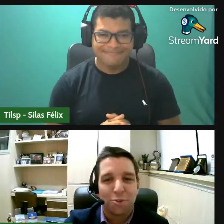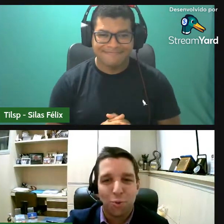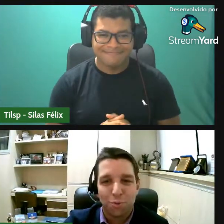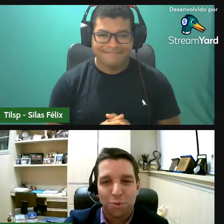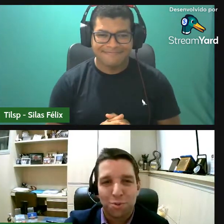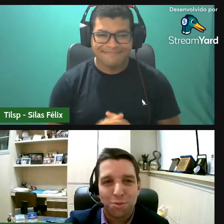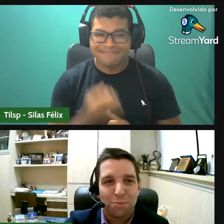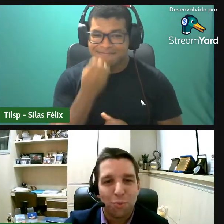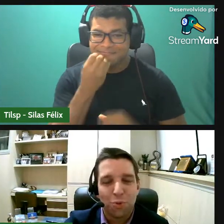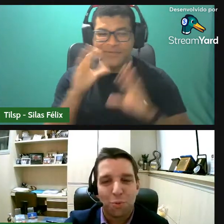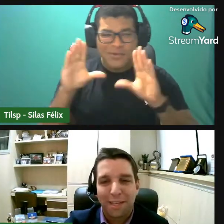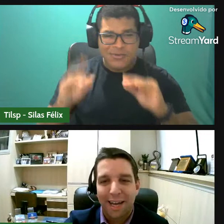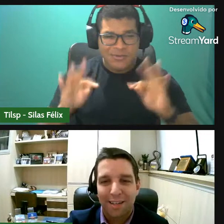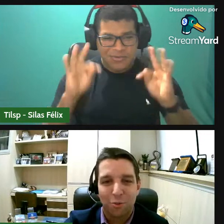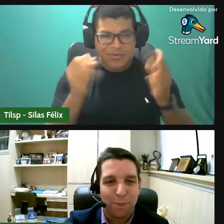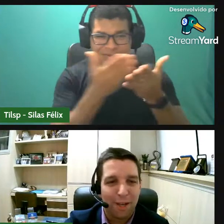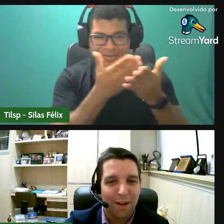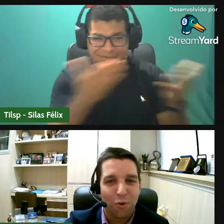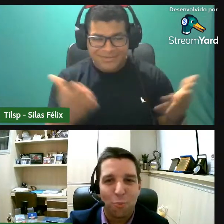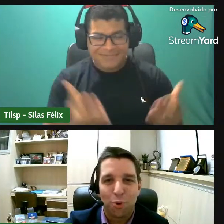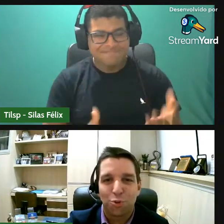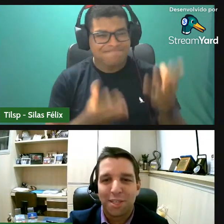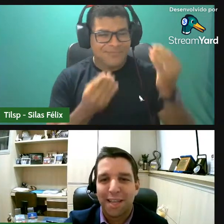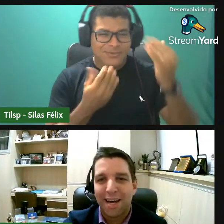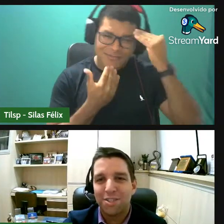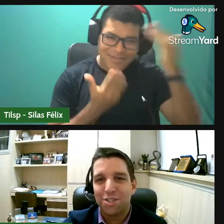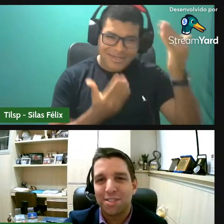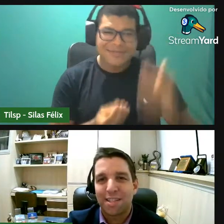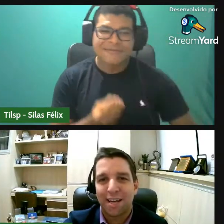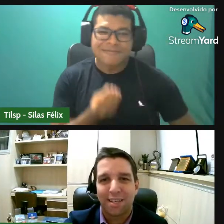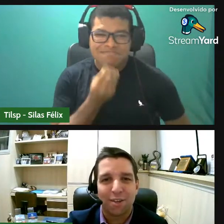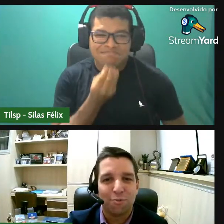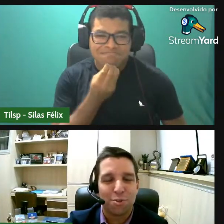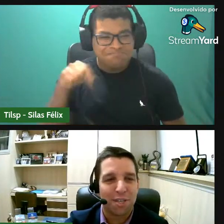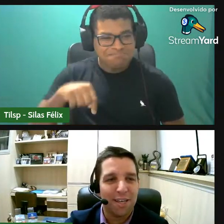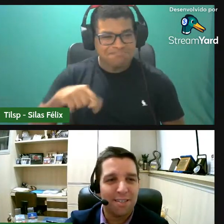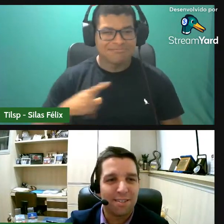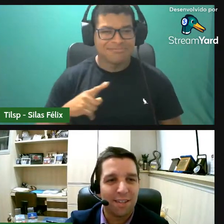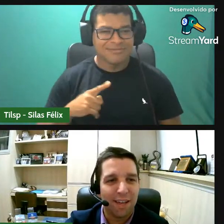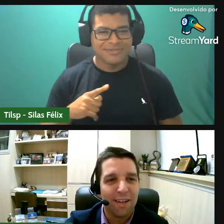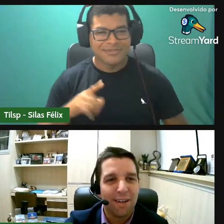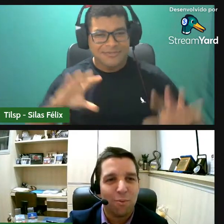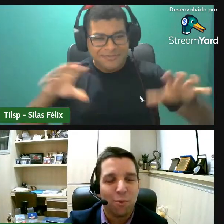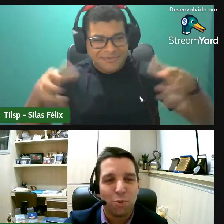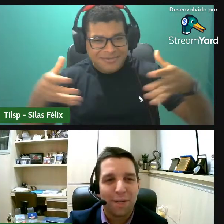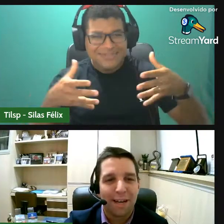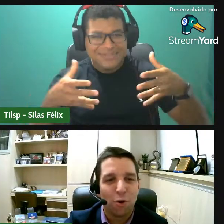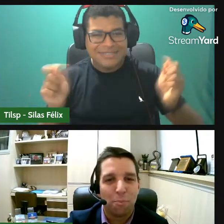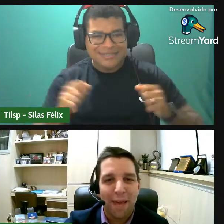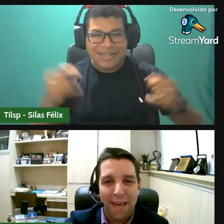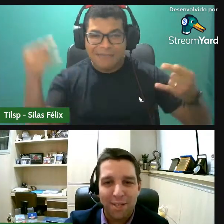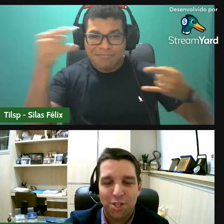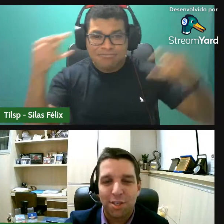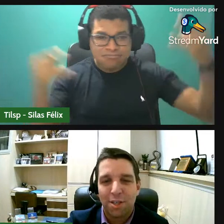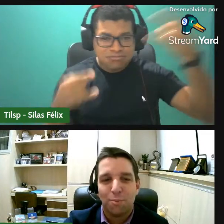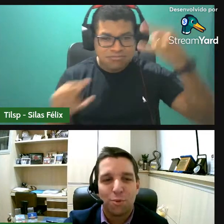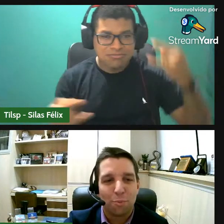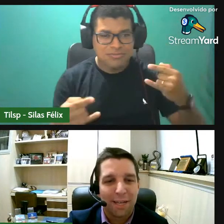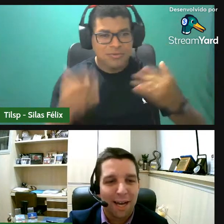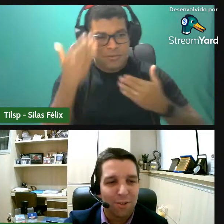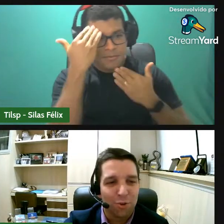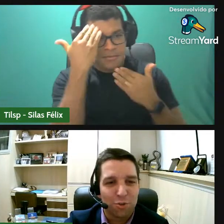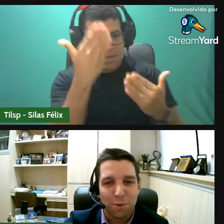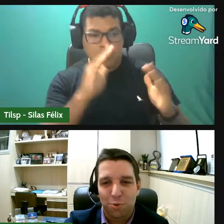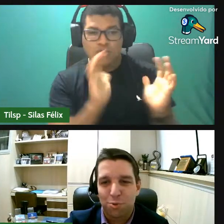Boa noite a todos. Muito obrigado pela oportunidade de estar aqui com vocês, né? Muito obrigado ao PET,